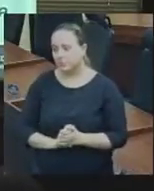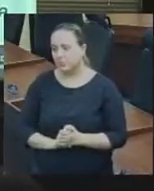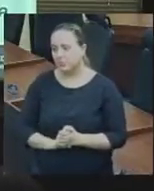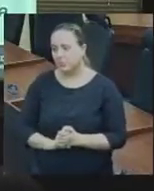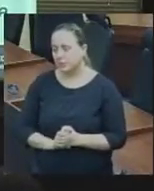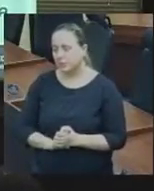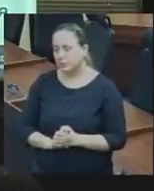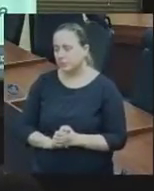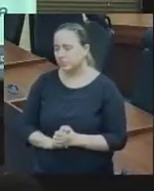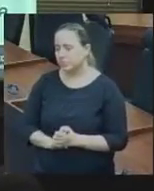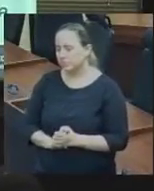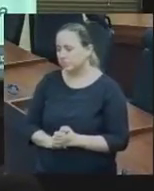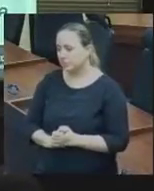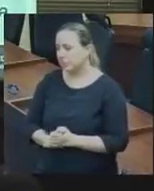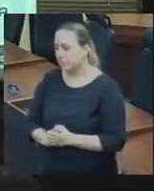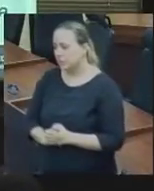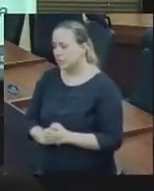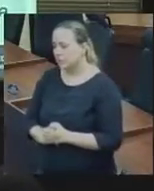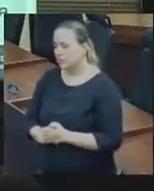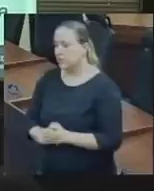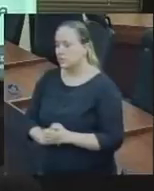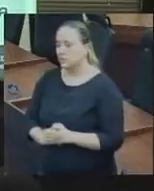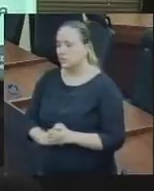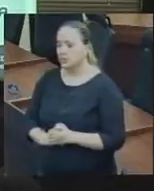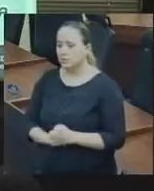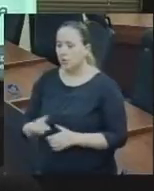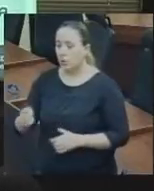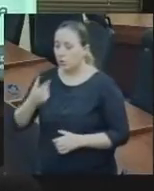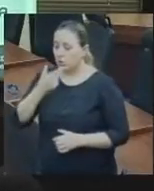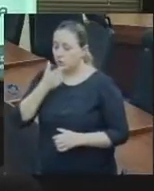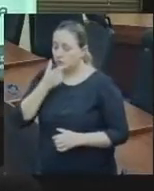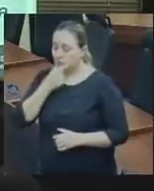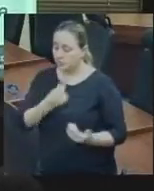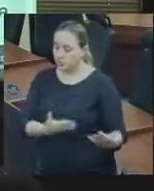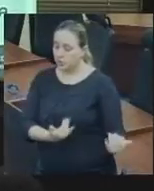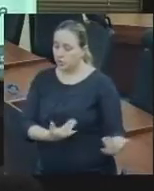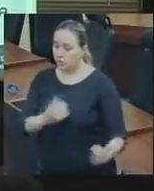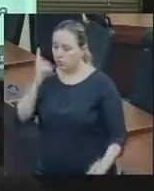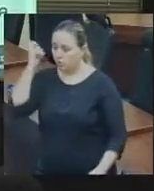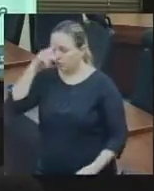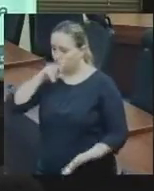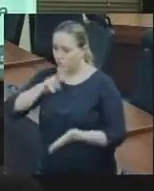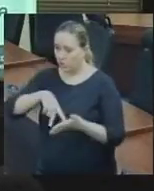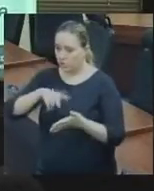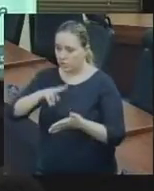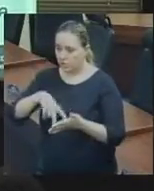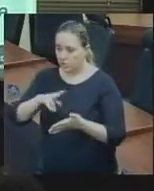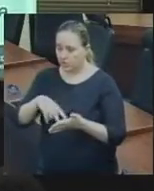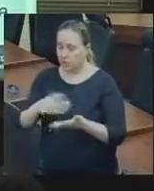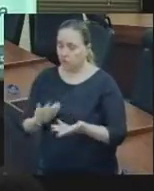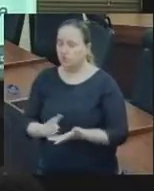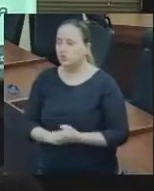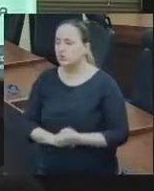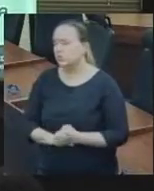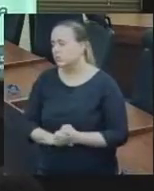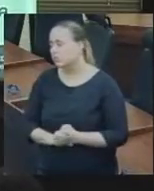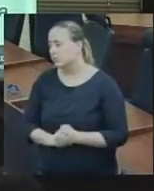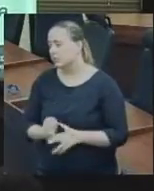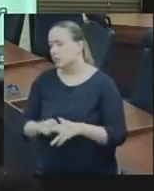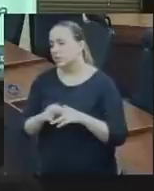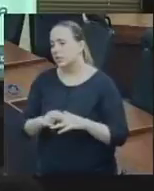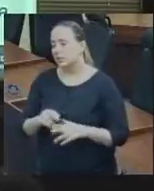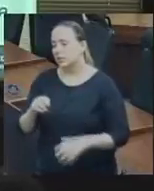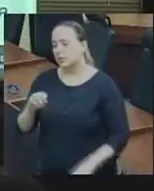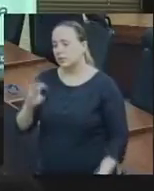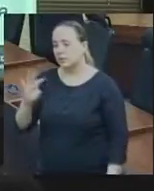finalmente mais um exemplo que é o jovem com dificuldade de leitura em virtude da combinação de transtorno de déficit